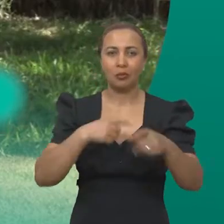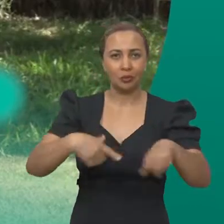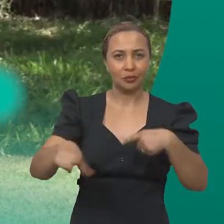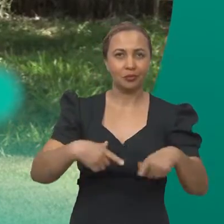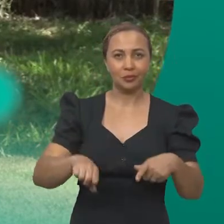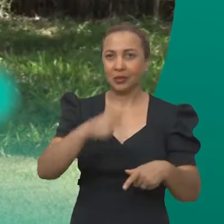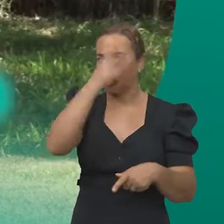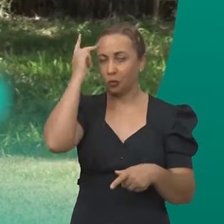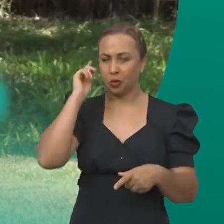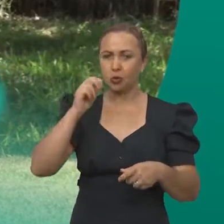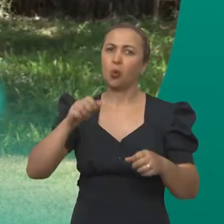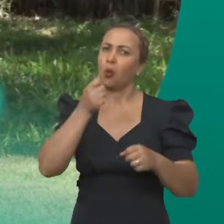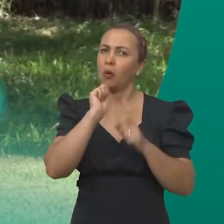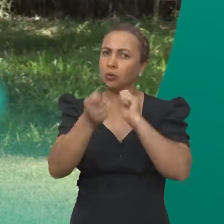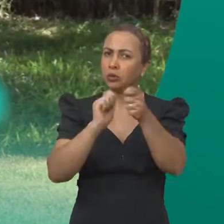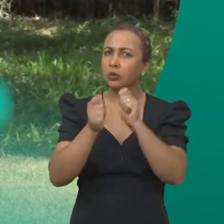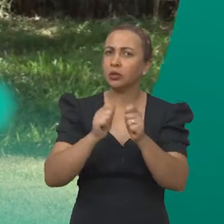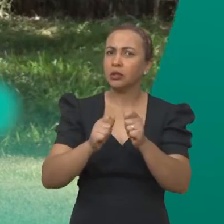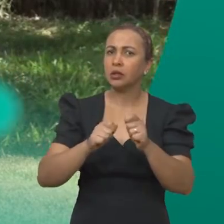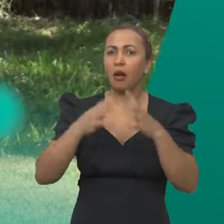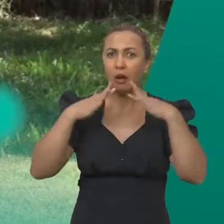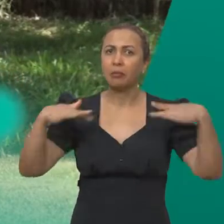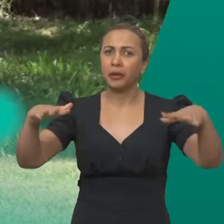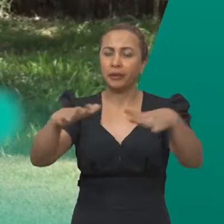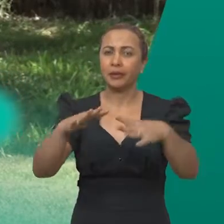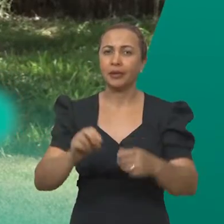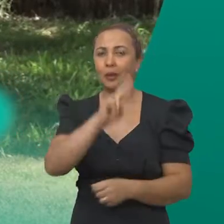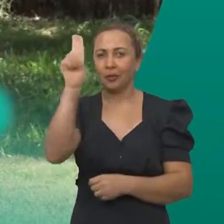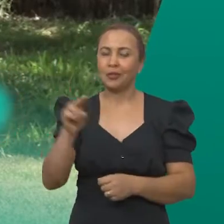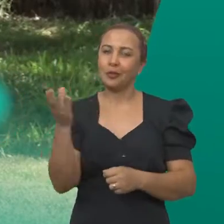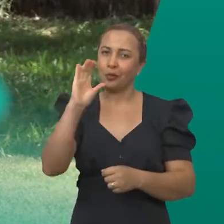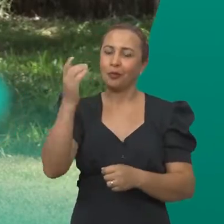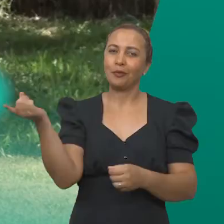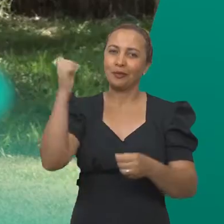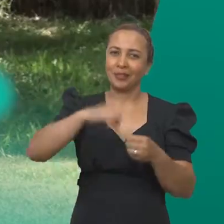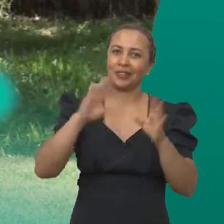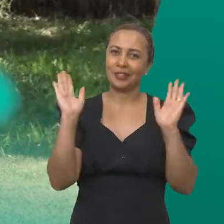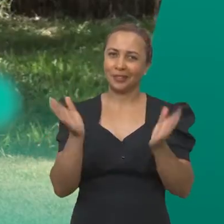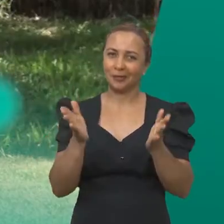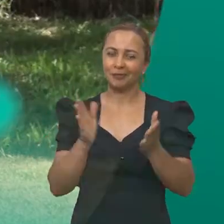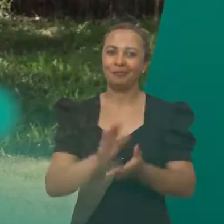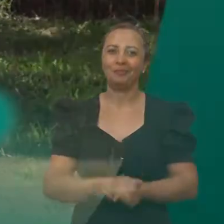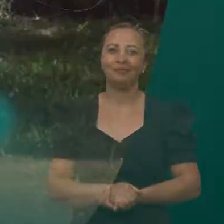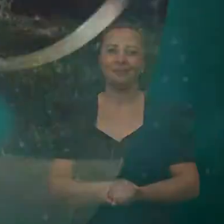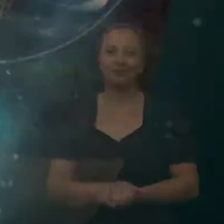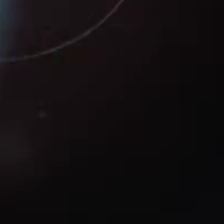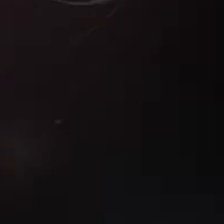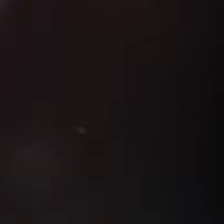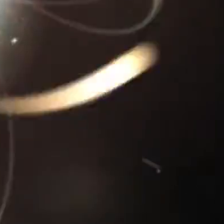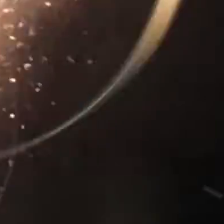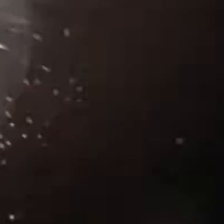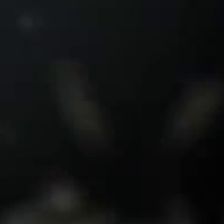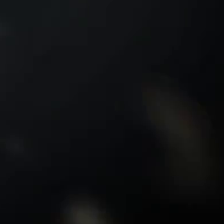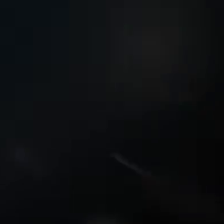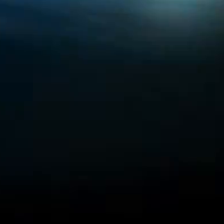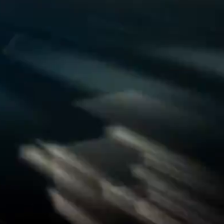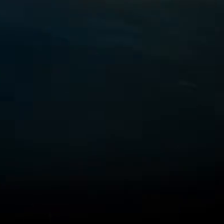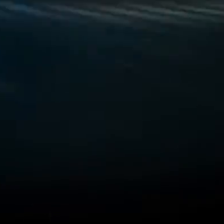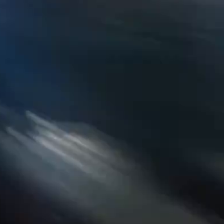as condições de trabalho dos jornalistas em plena pandemia. O Univerciência volta já já.